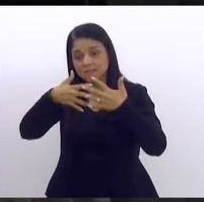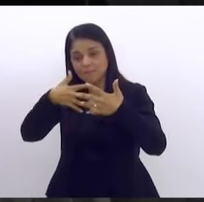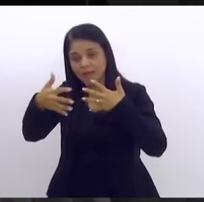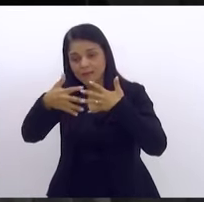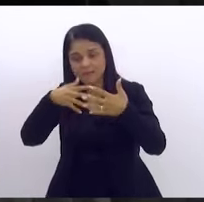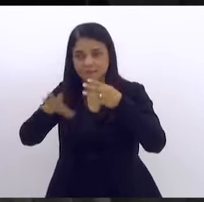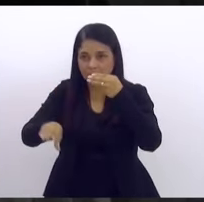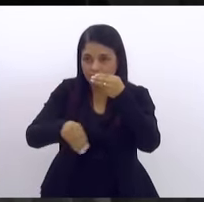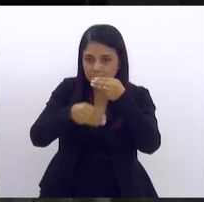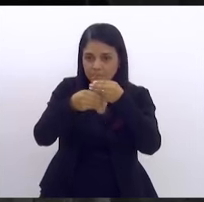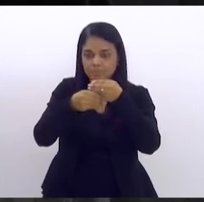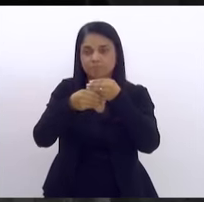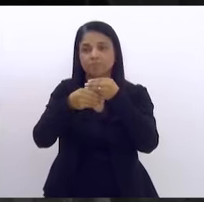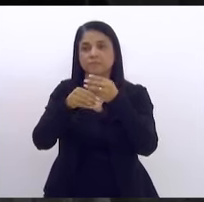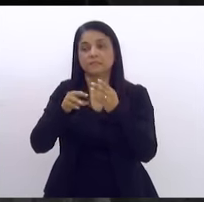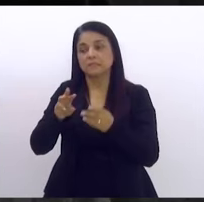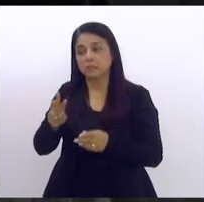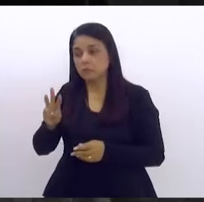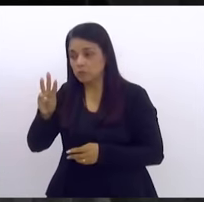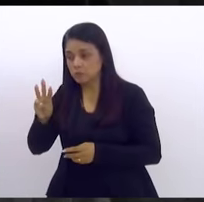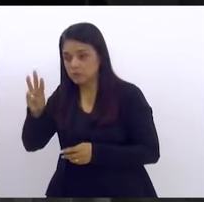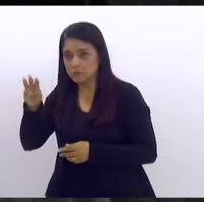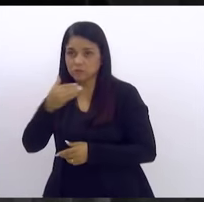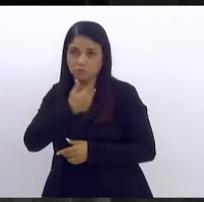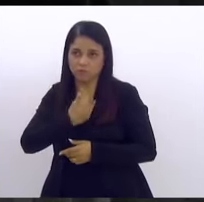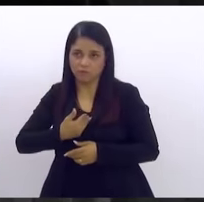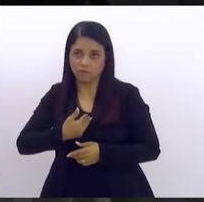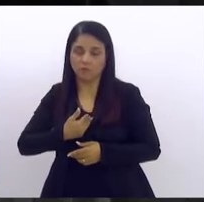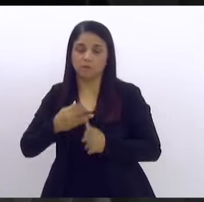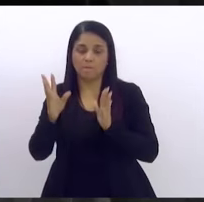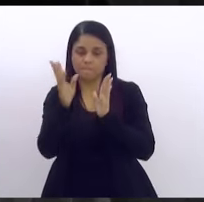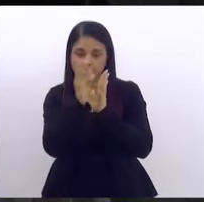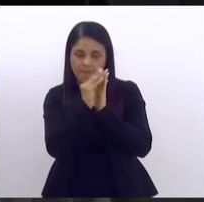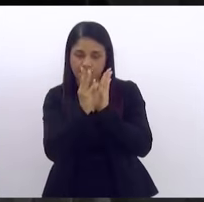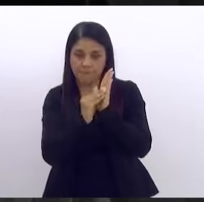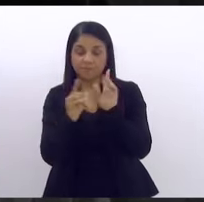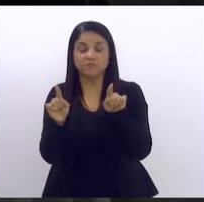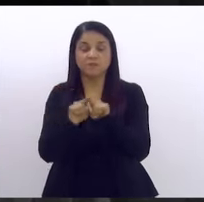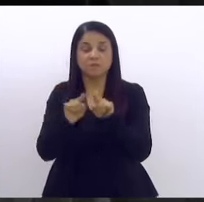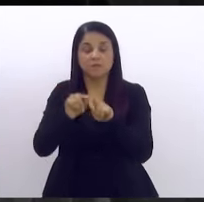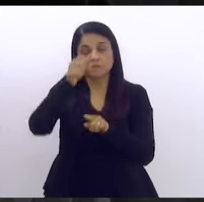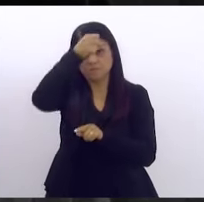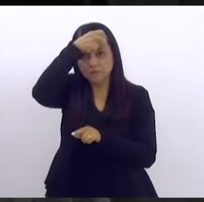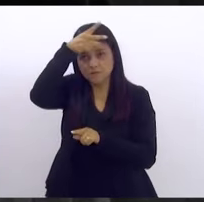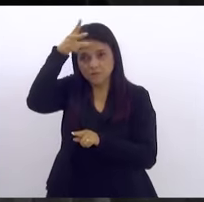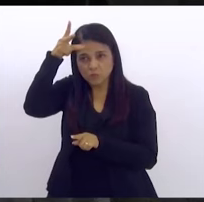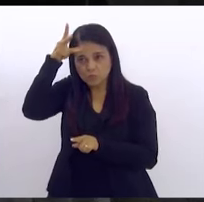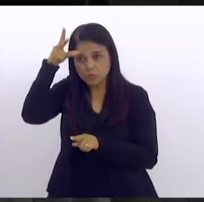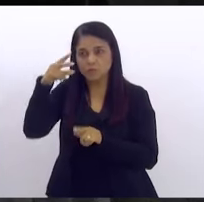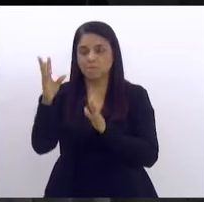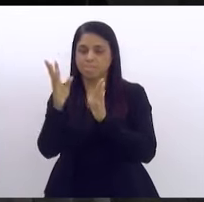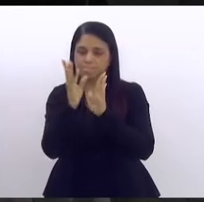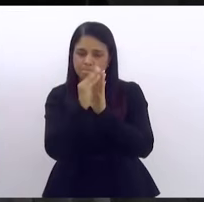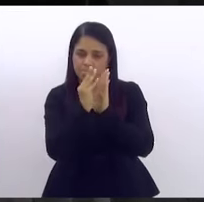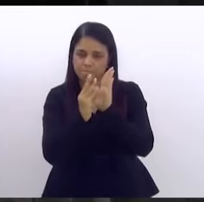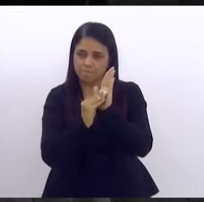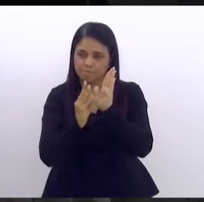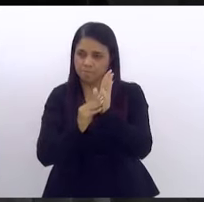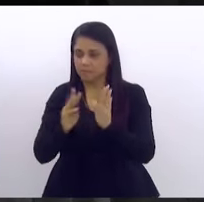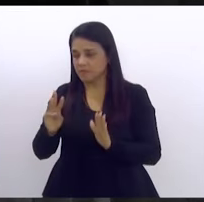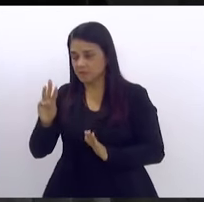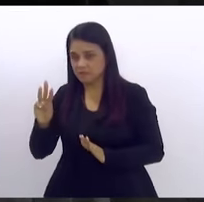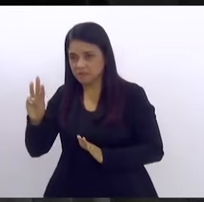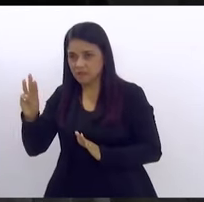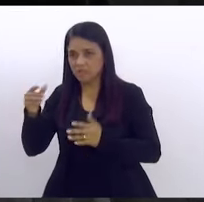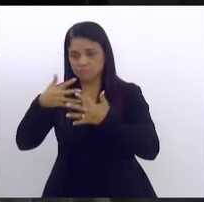emendas têm que estar no site do governo e tem que estar no site das prefeituras que recebem. E mais,